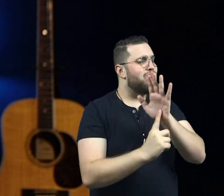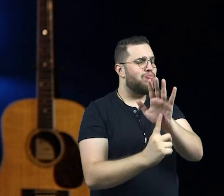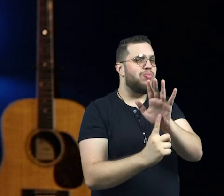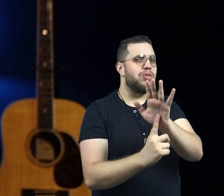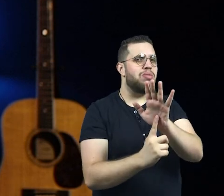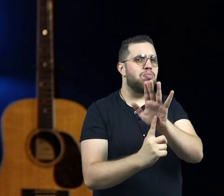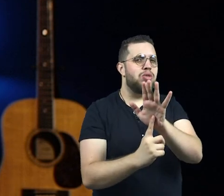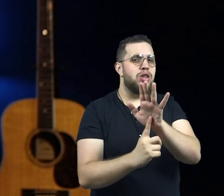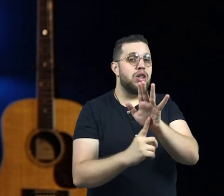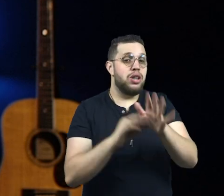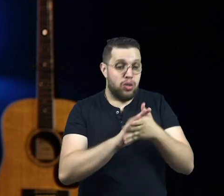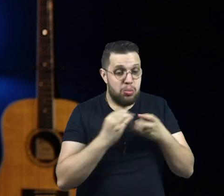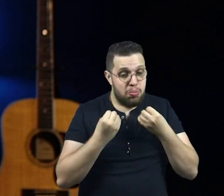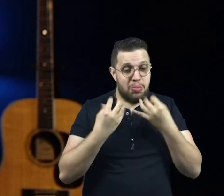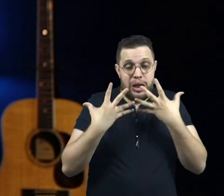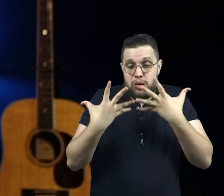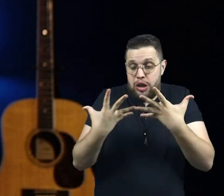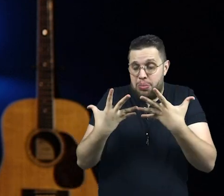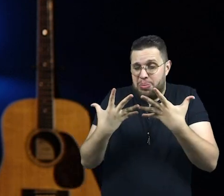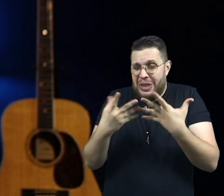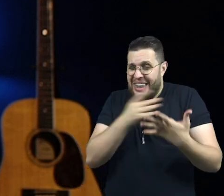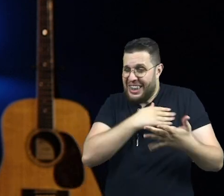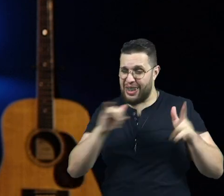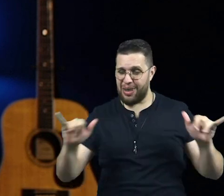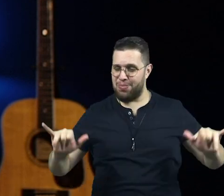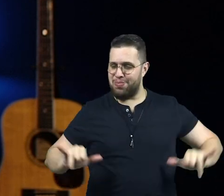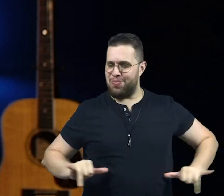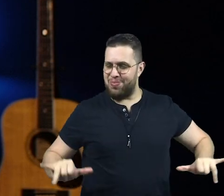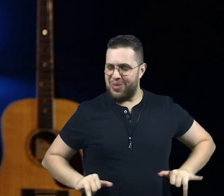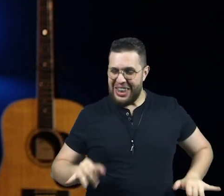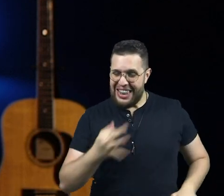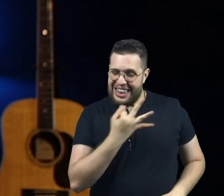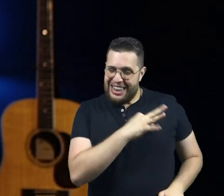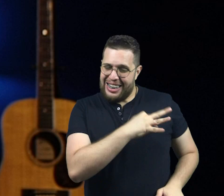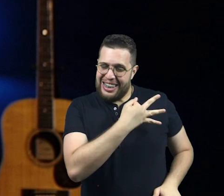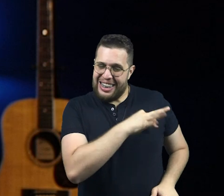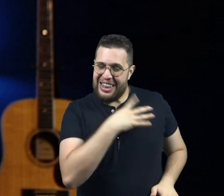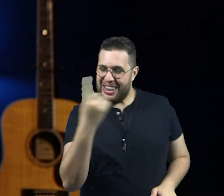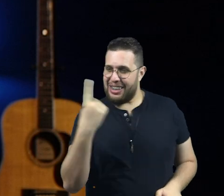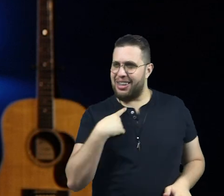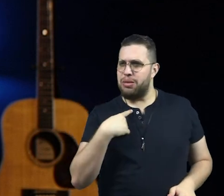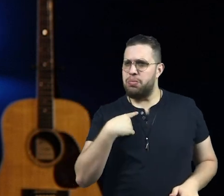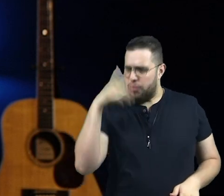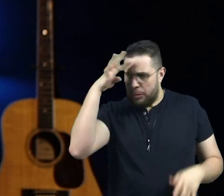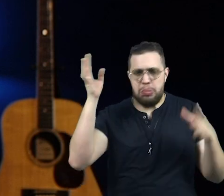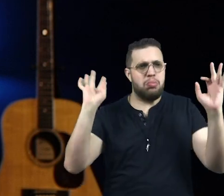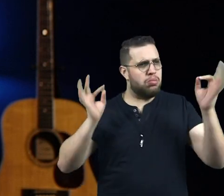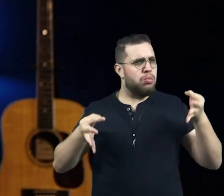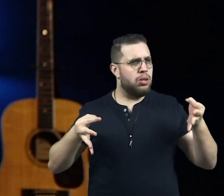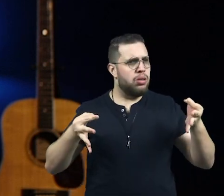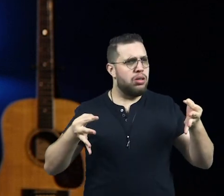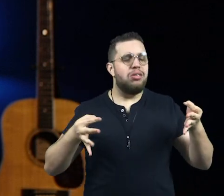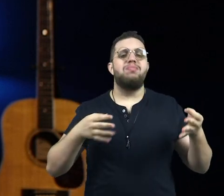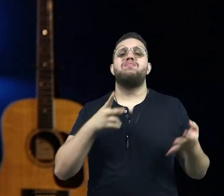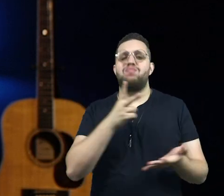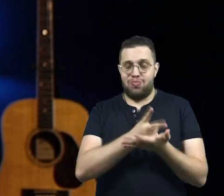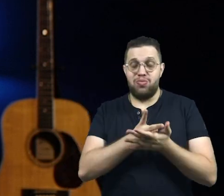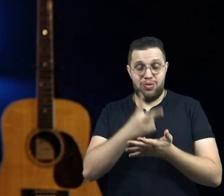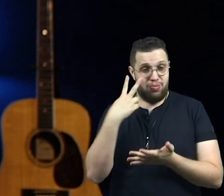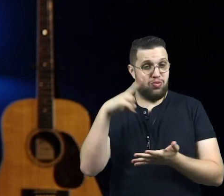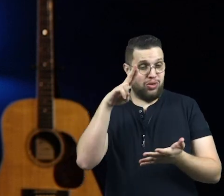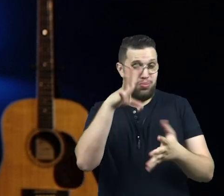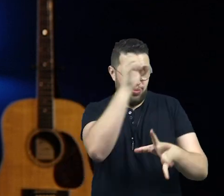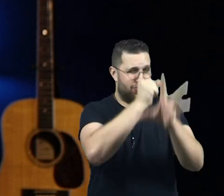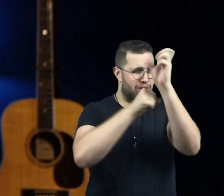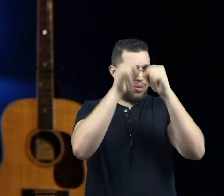os benefícios que as feridas nos trazem. Amém? Pastor, você tem certeza que está falando isso? Vamos ver juntos.